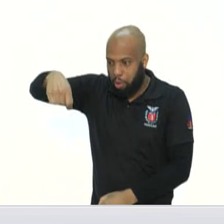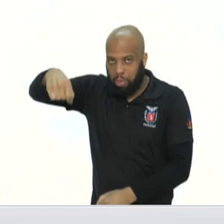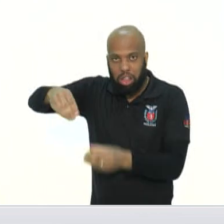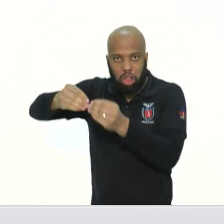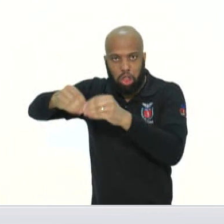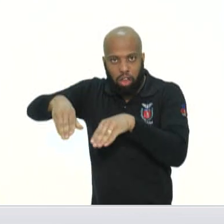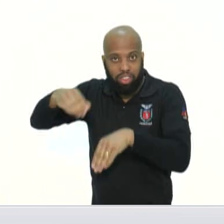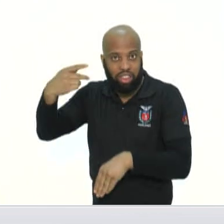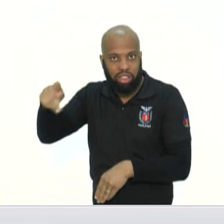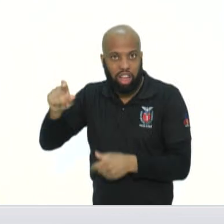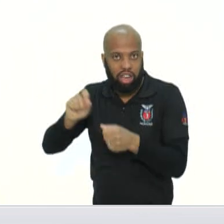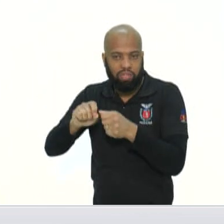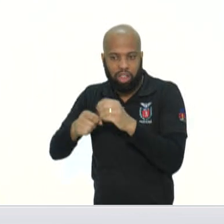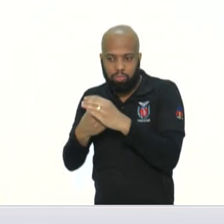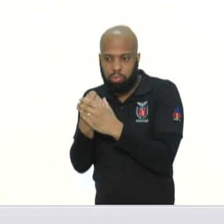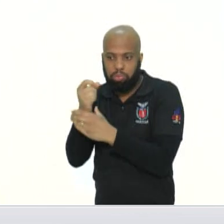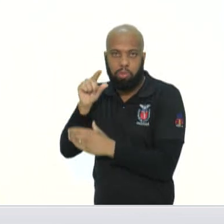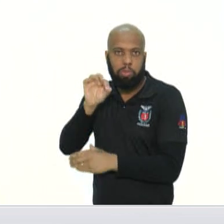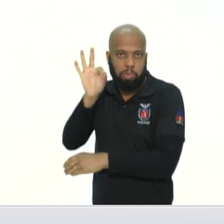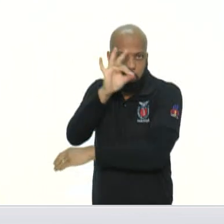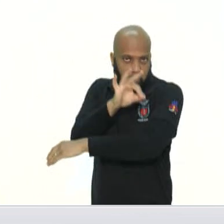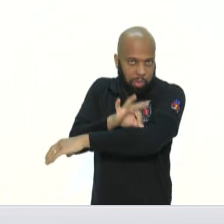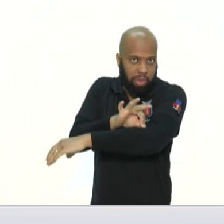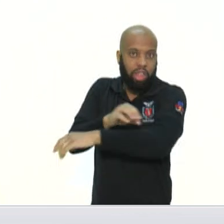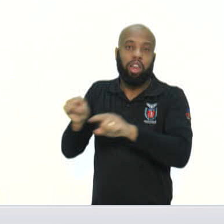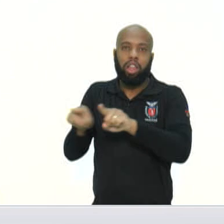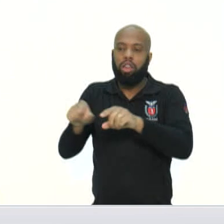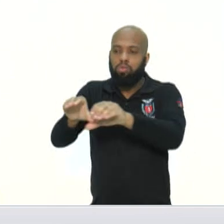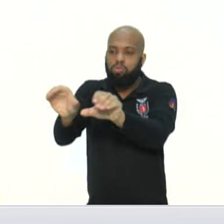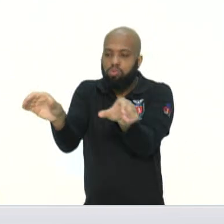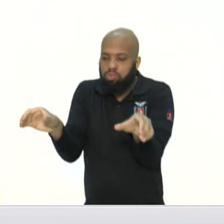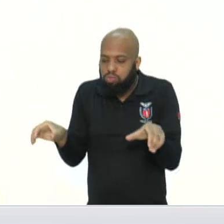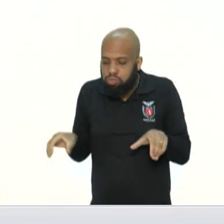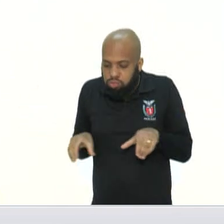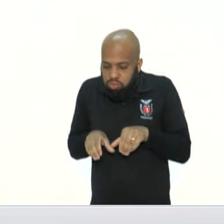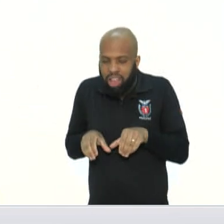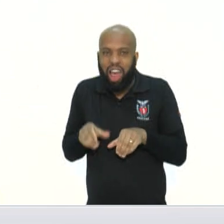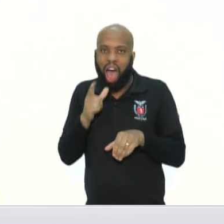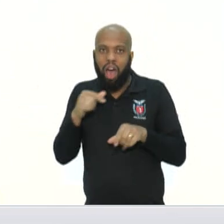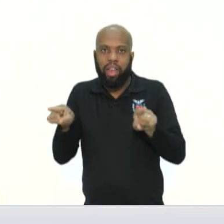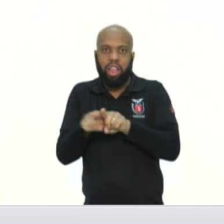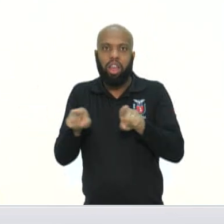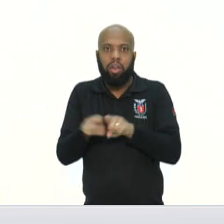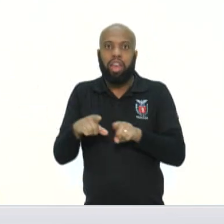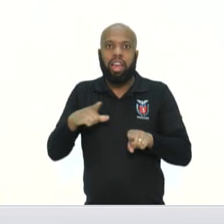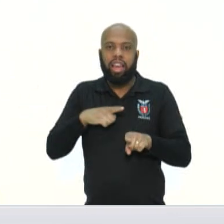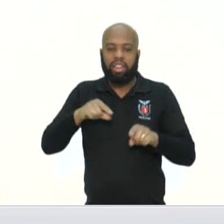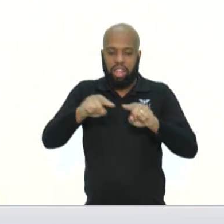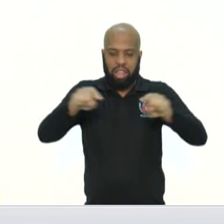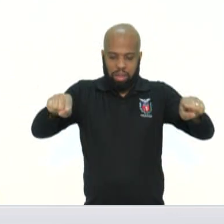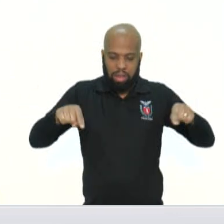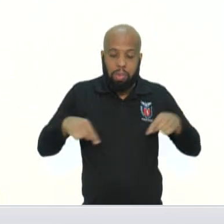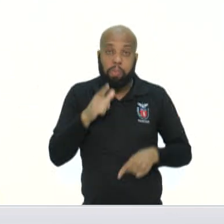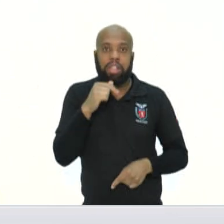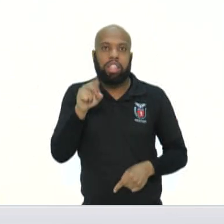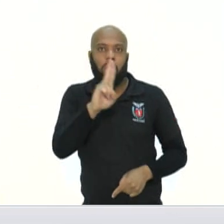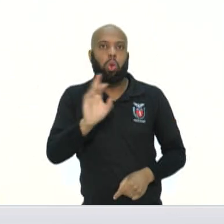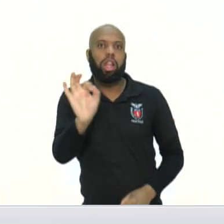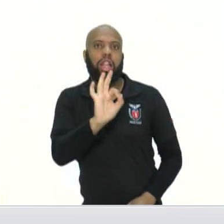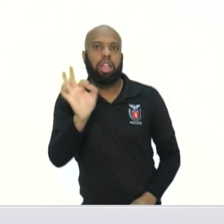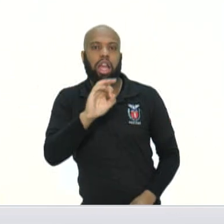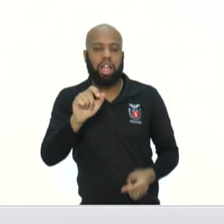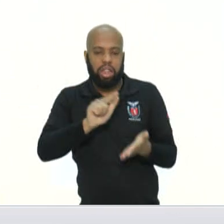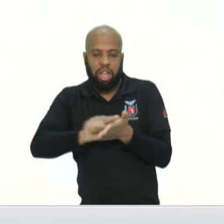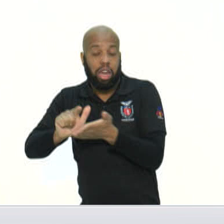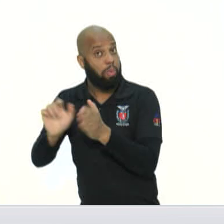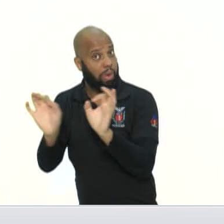planta, galões de água, pneus, garrafas plásticas, piscinas sem uso e sem